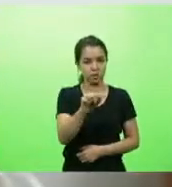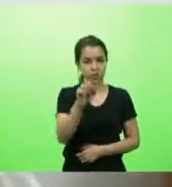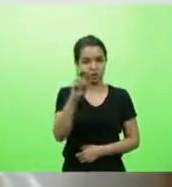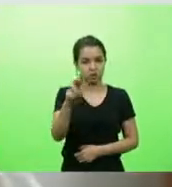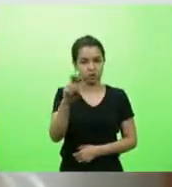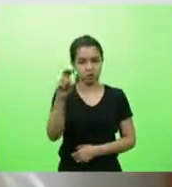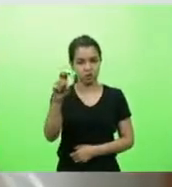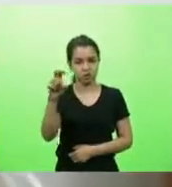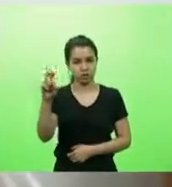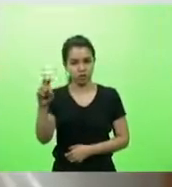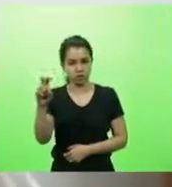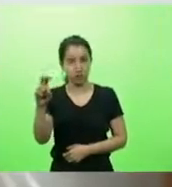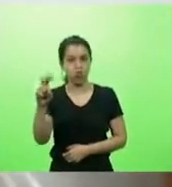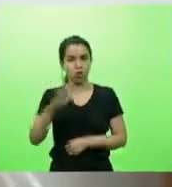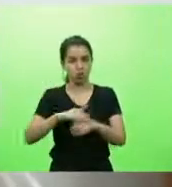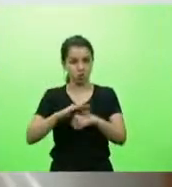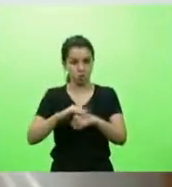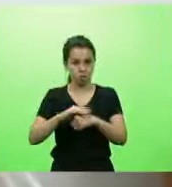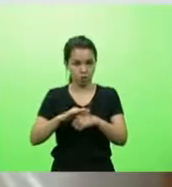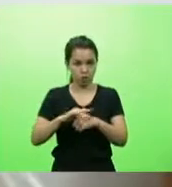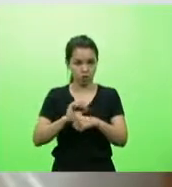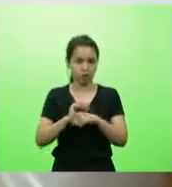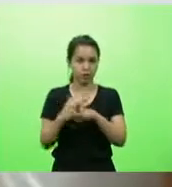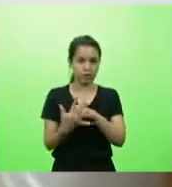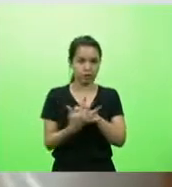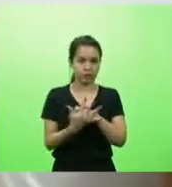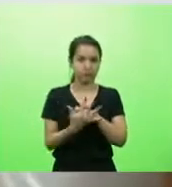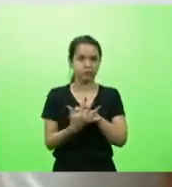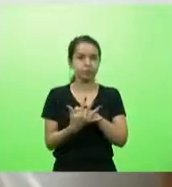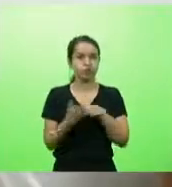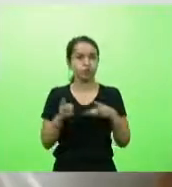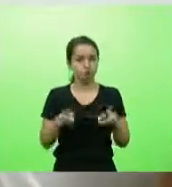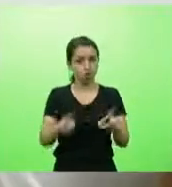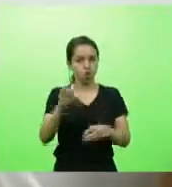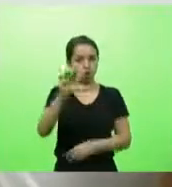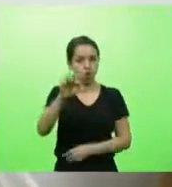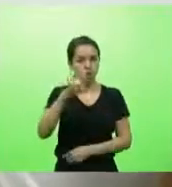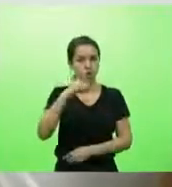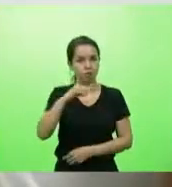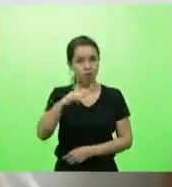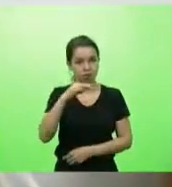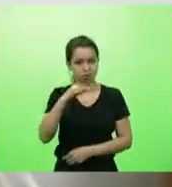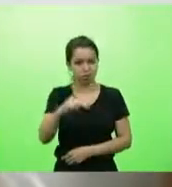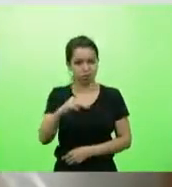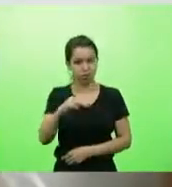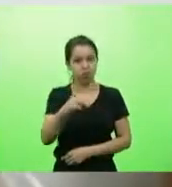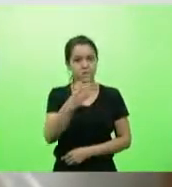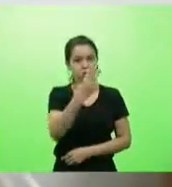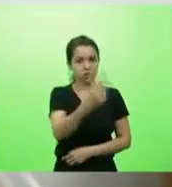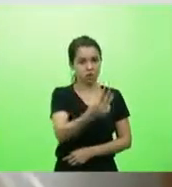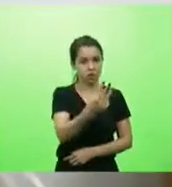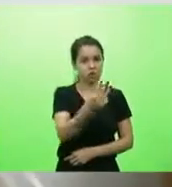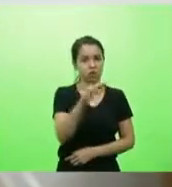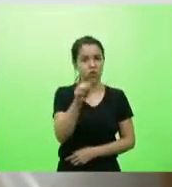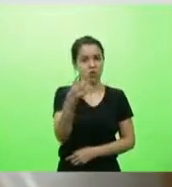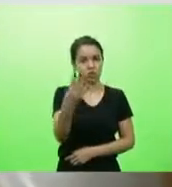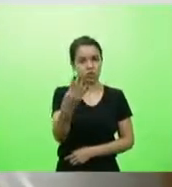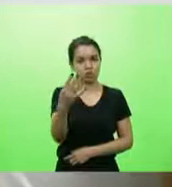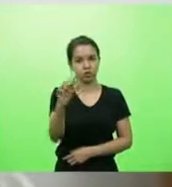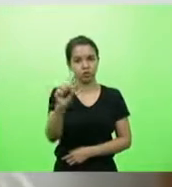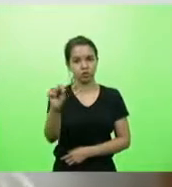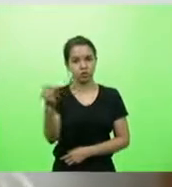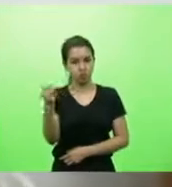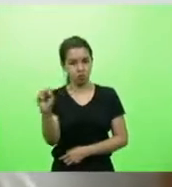5.555 casos. E aí continuou, 9 de março, 3.488. E hoje